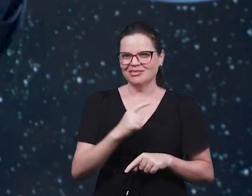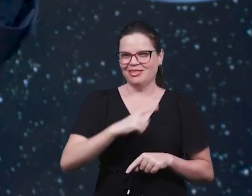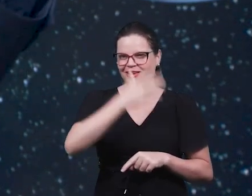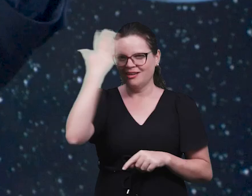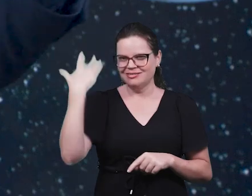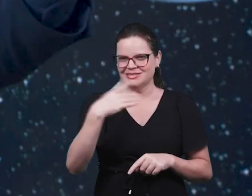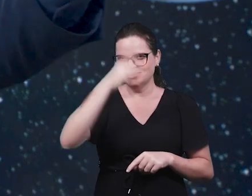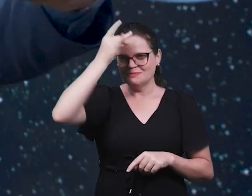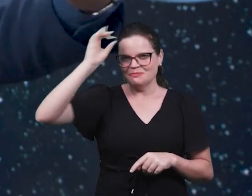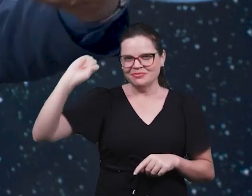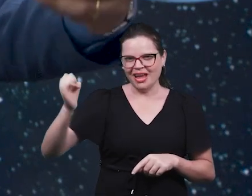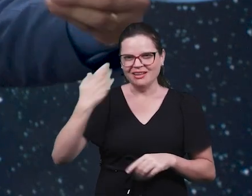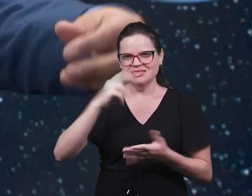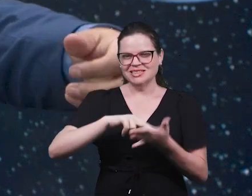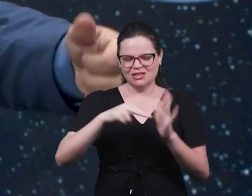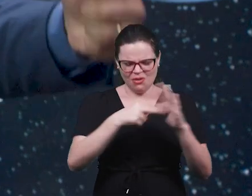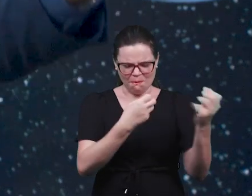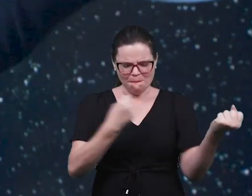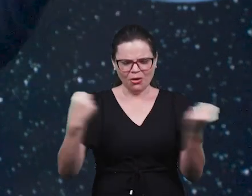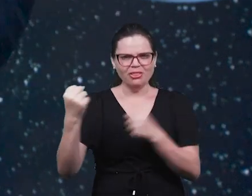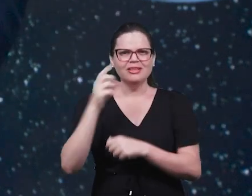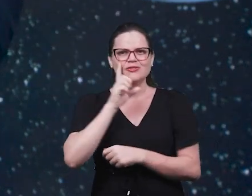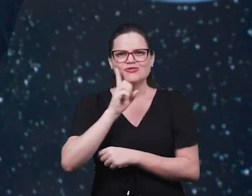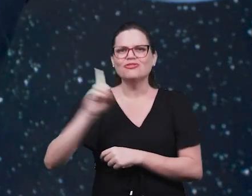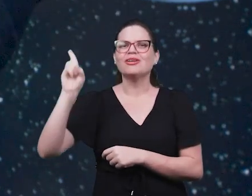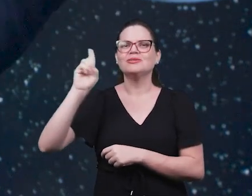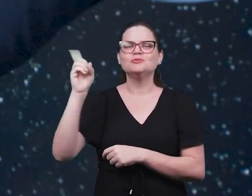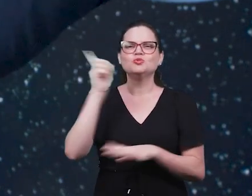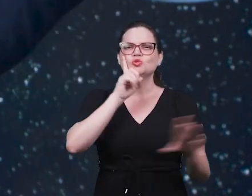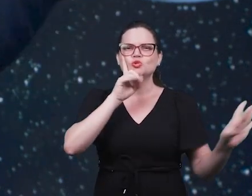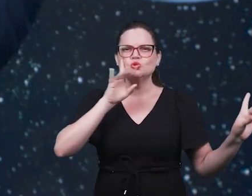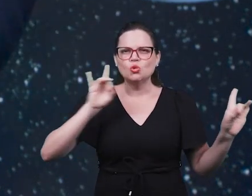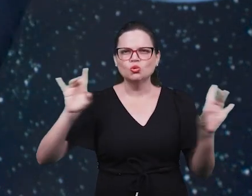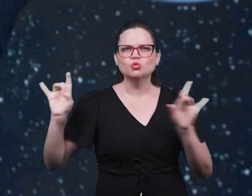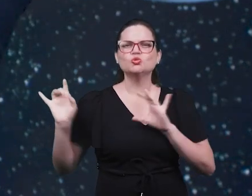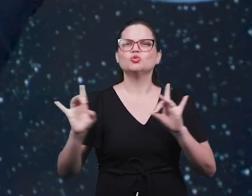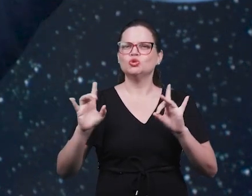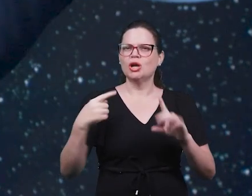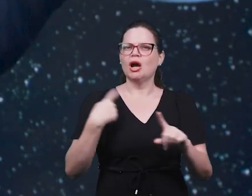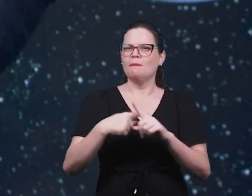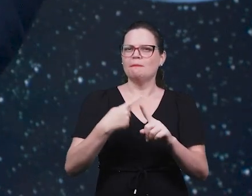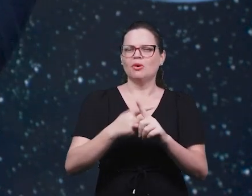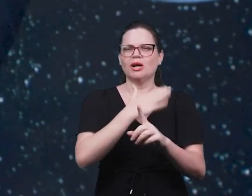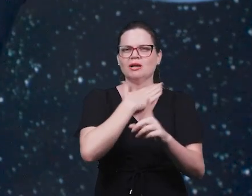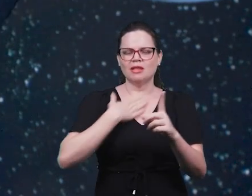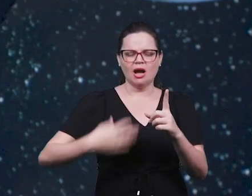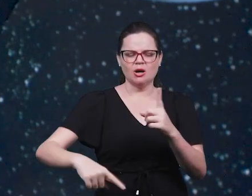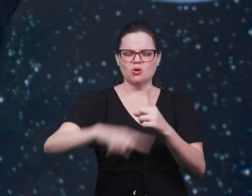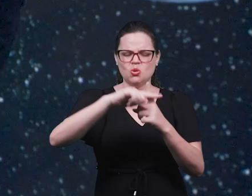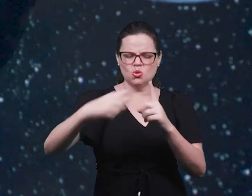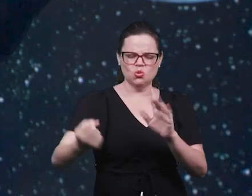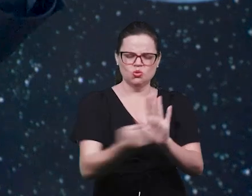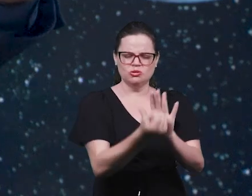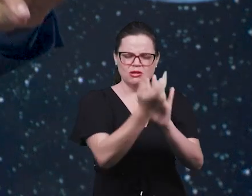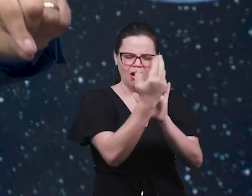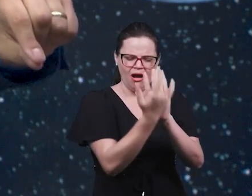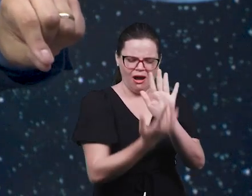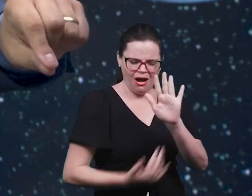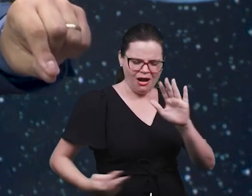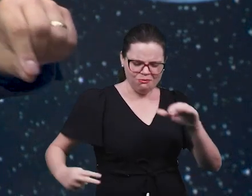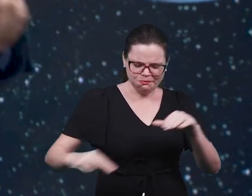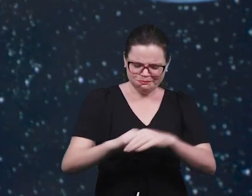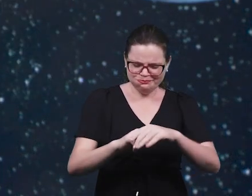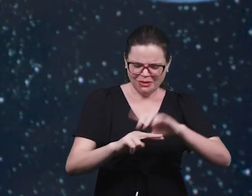Santo revelando Jesus, que é a mensagem da cruz, aquele que morreu, mas que ressuscitou e quer transformar a